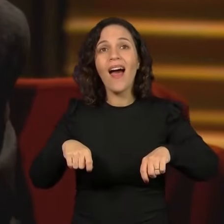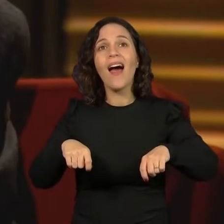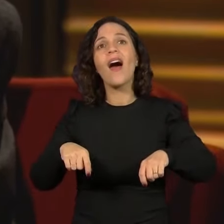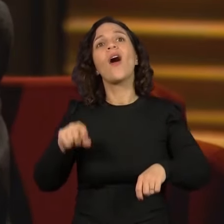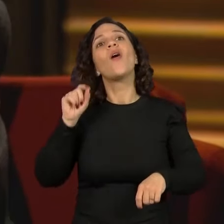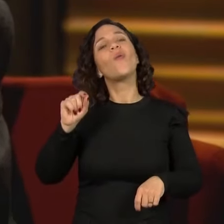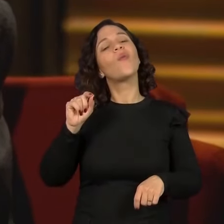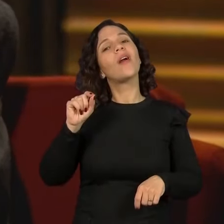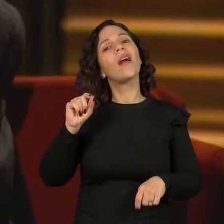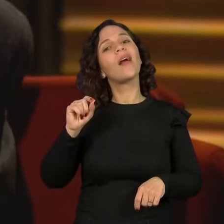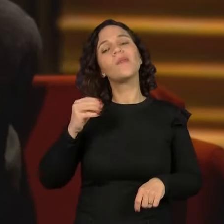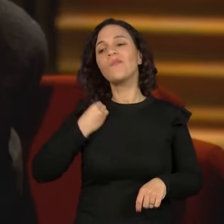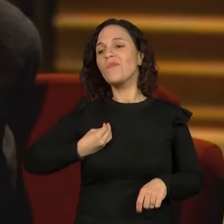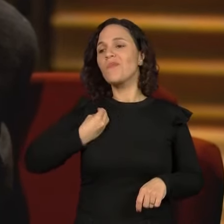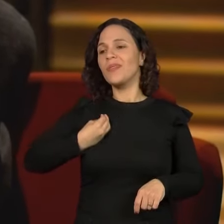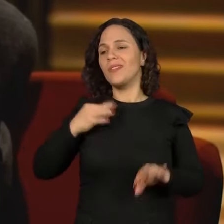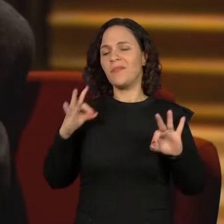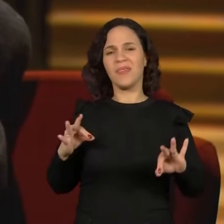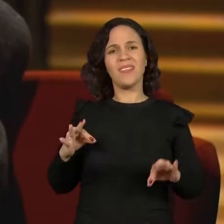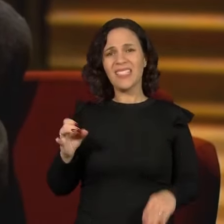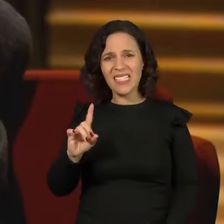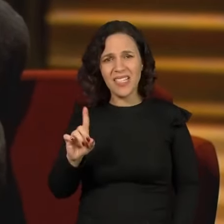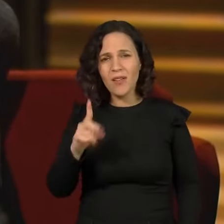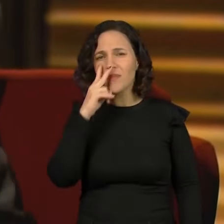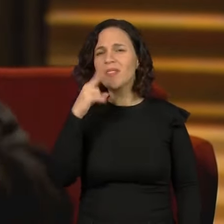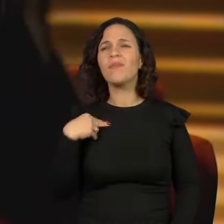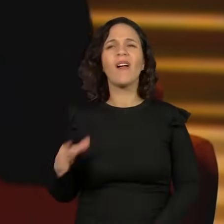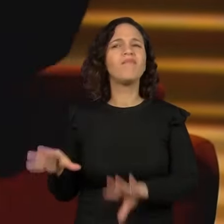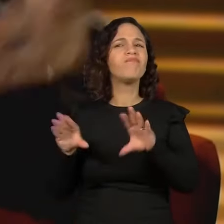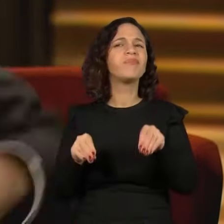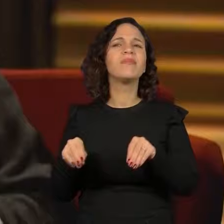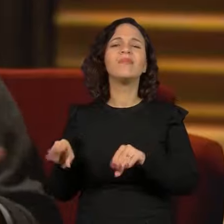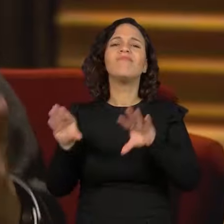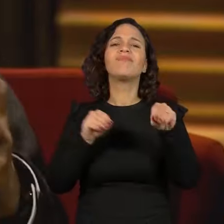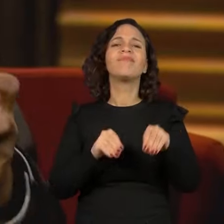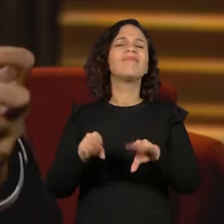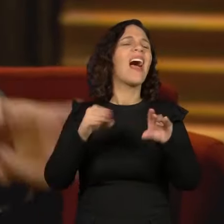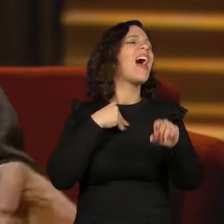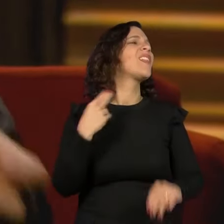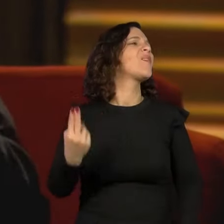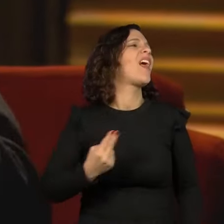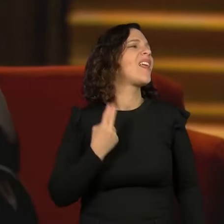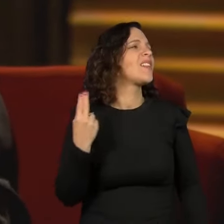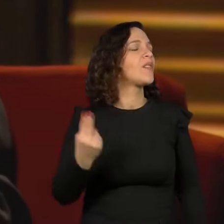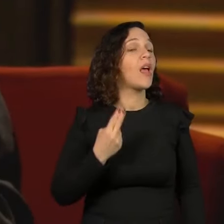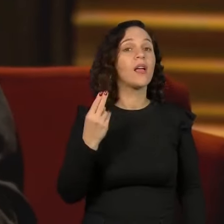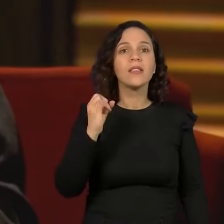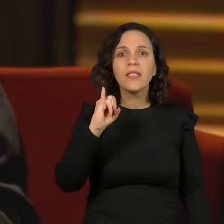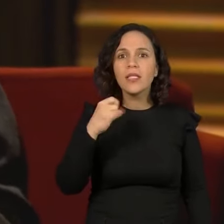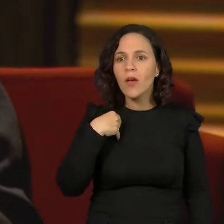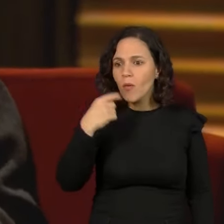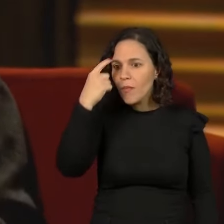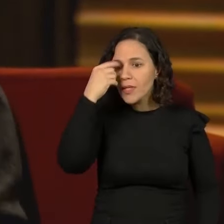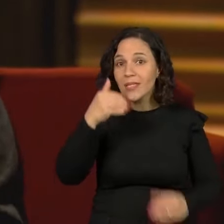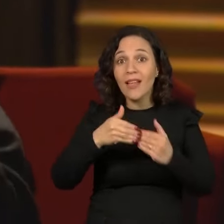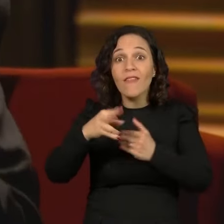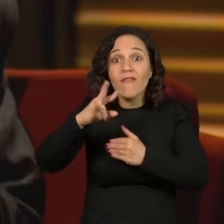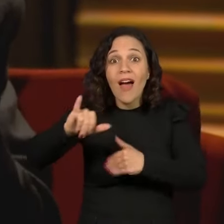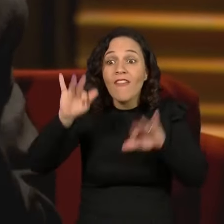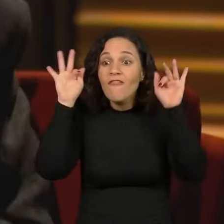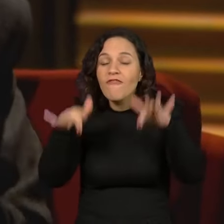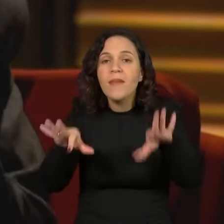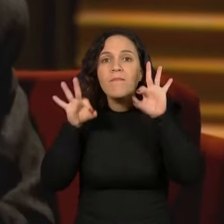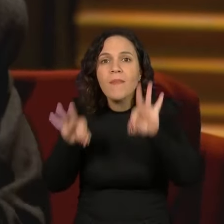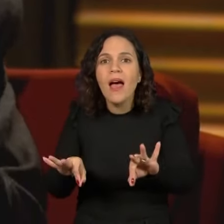do ol porque senão você tá sempre postergando tá sempre a hora que você leva a sério AF finitude essa é uma